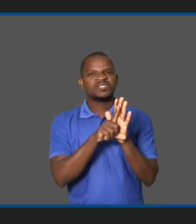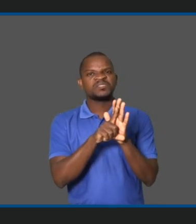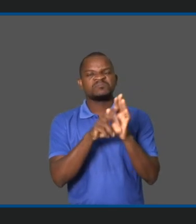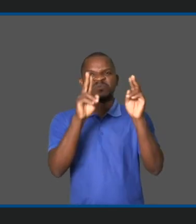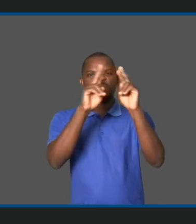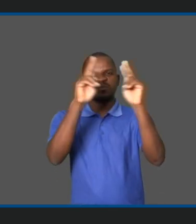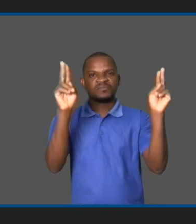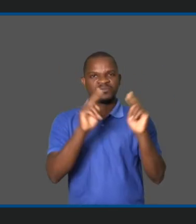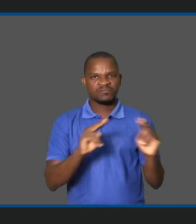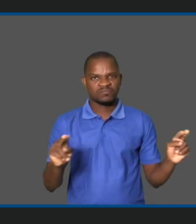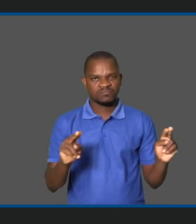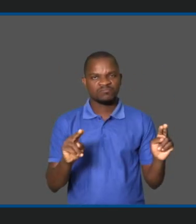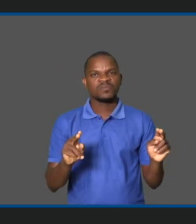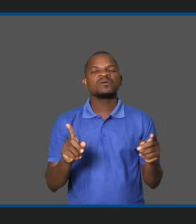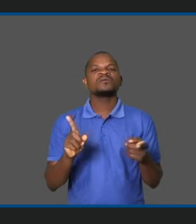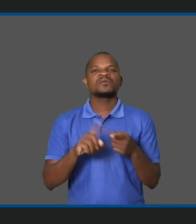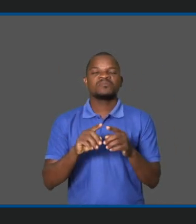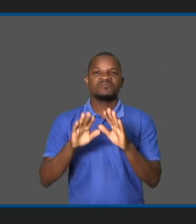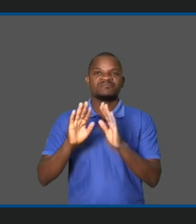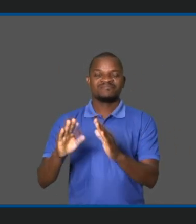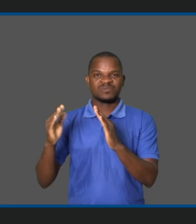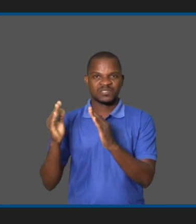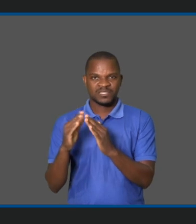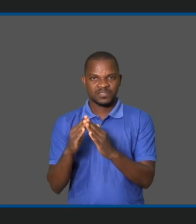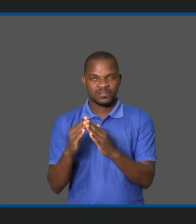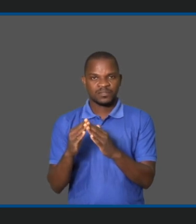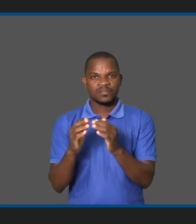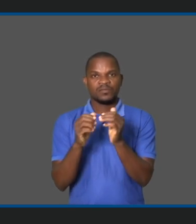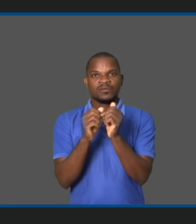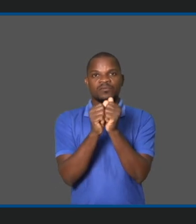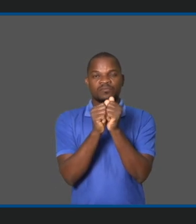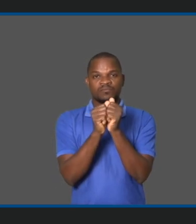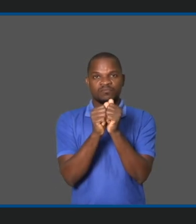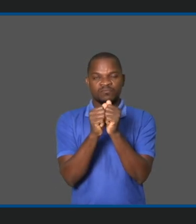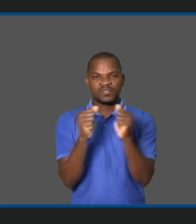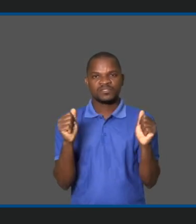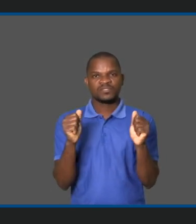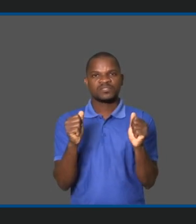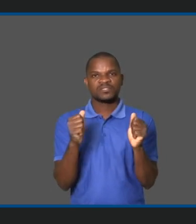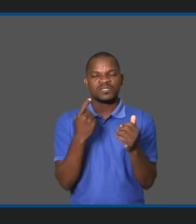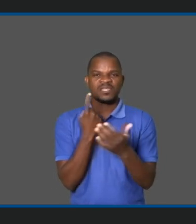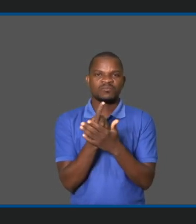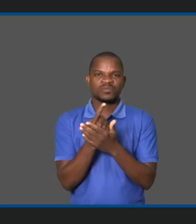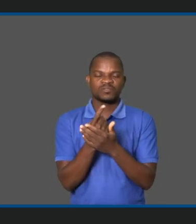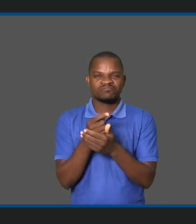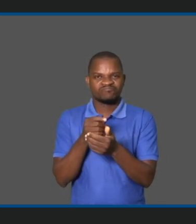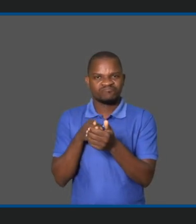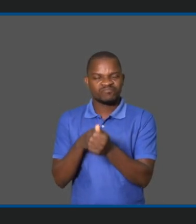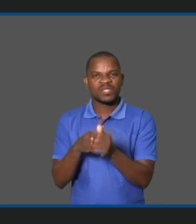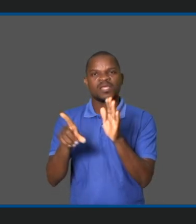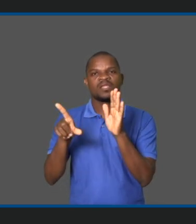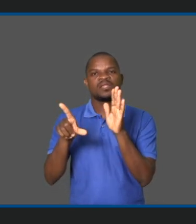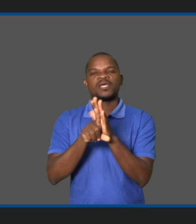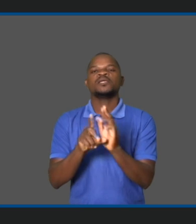que sejam razoáveis e em benefício